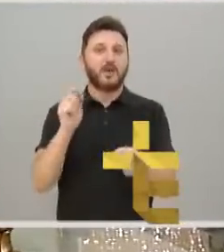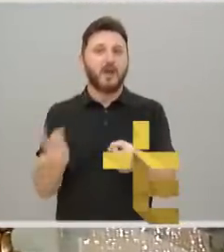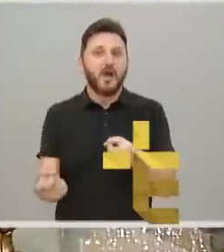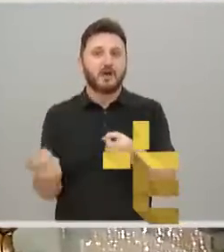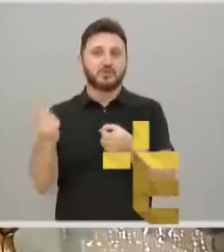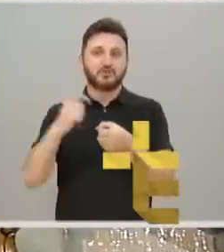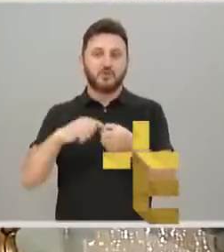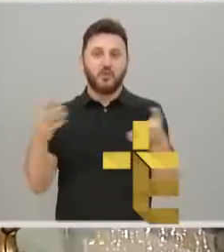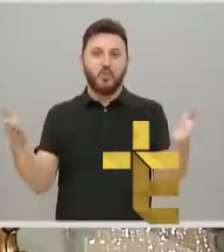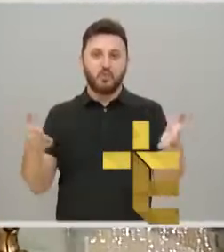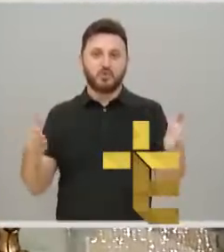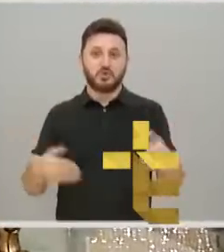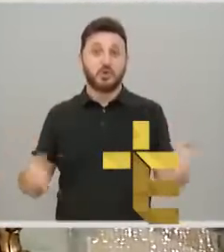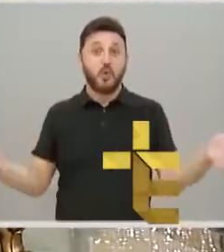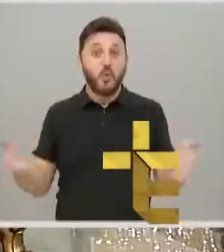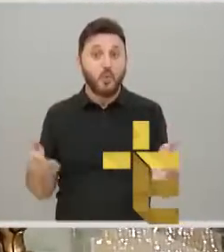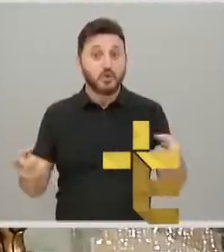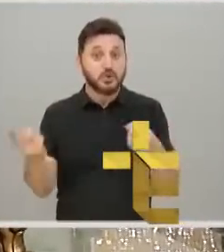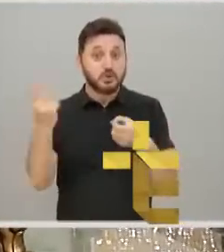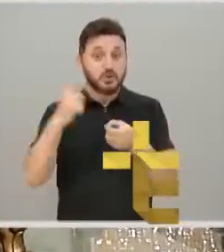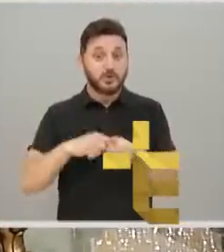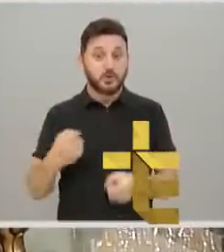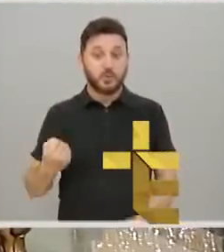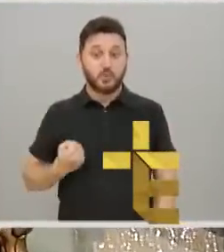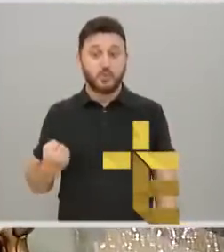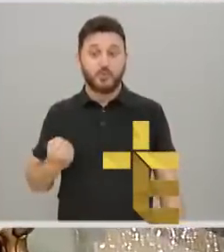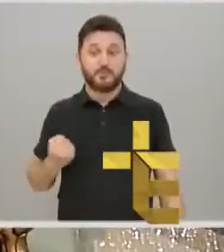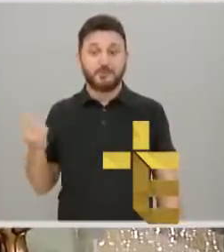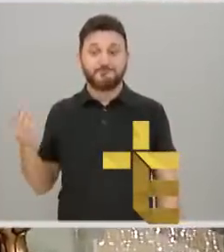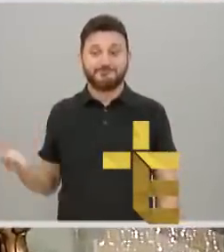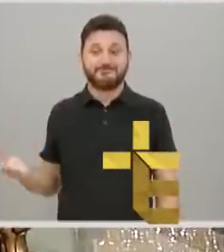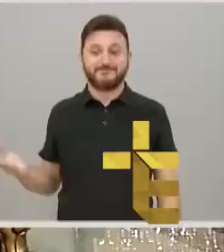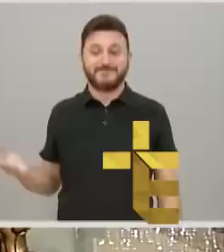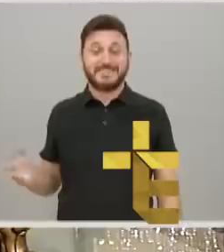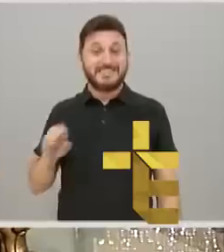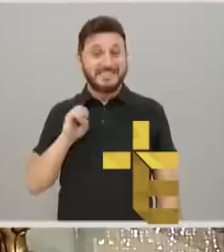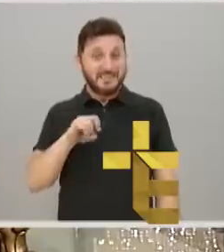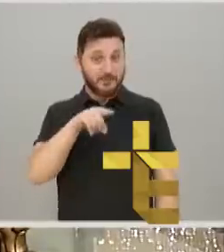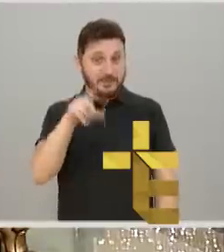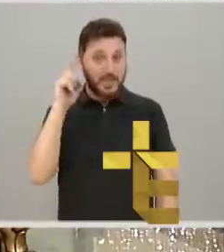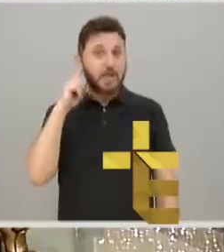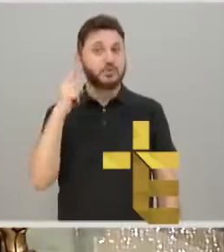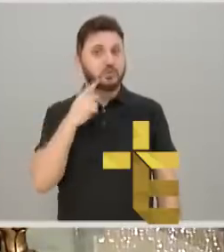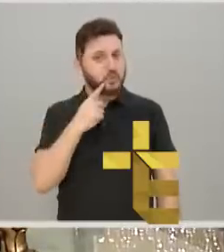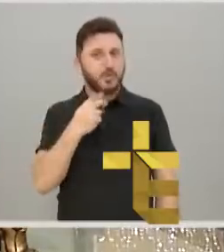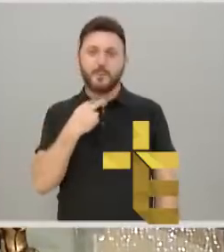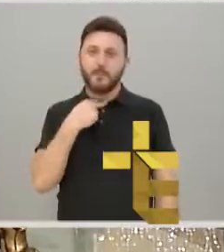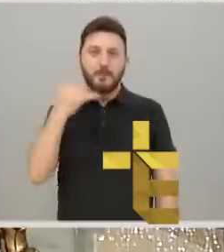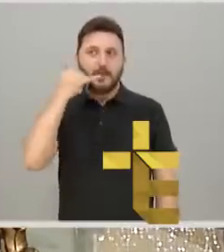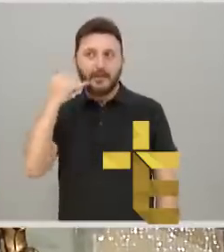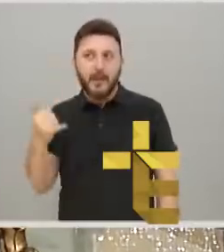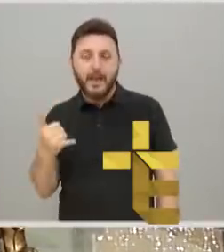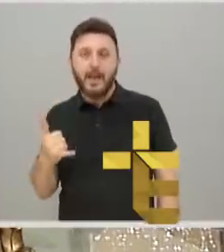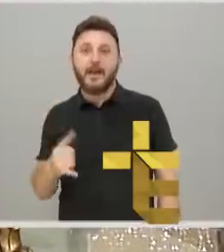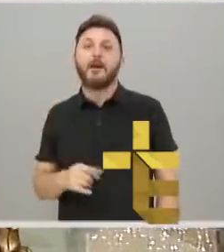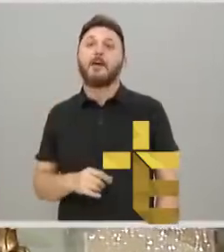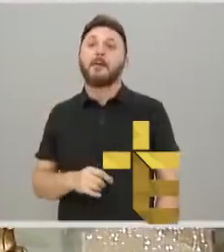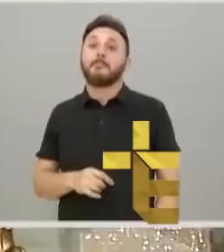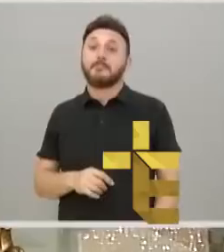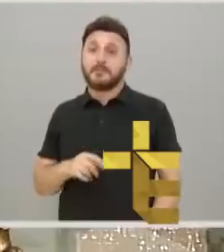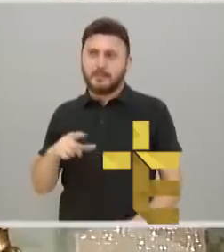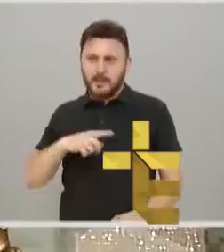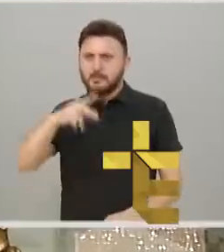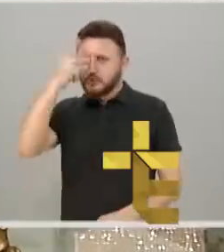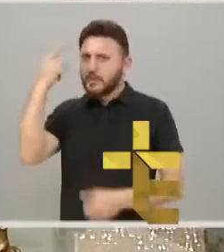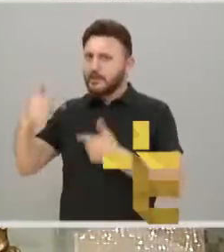associado hoje, hoje, 0 operadora 41, ligue agora. Mas padre, não vai ter, eu estou garantindo, vai